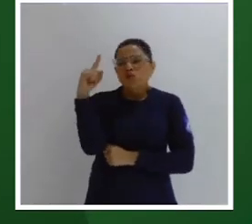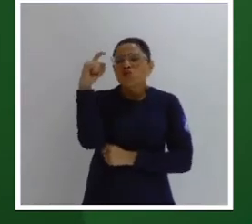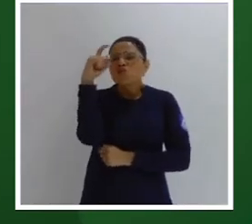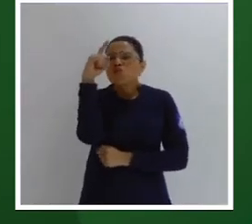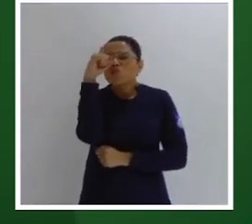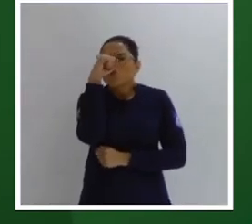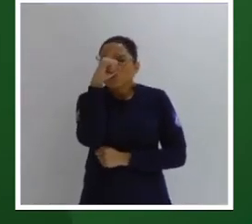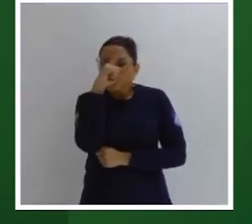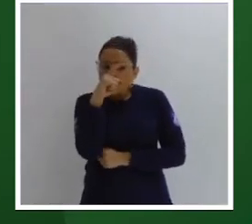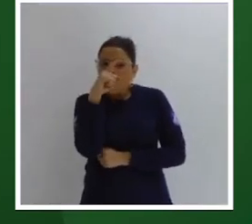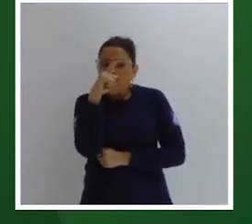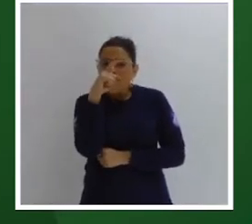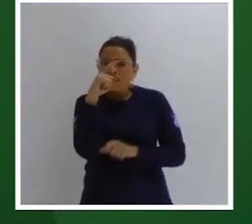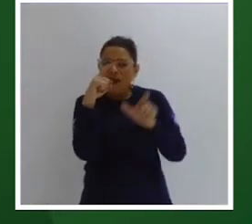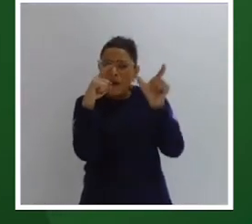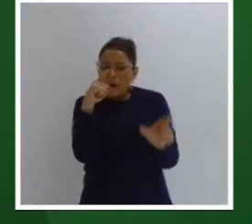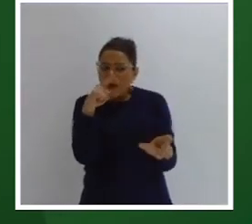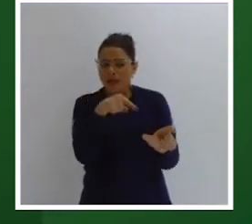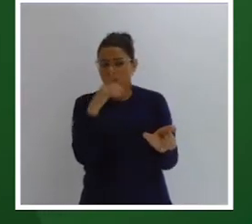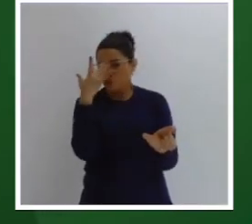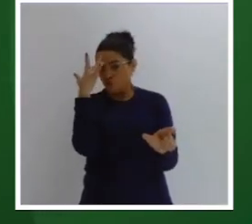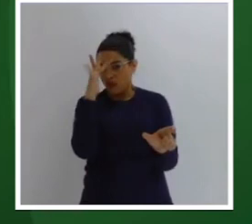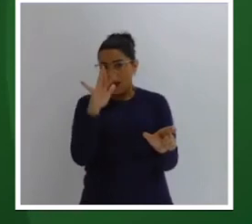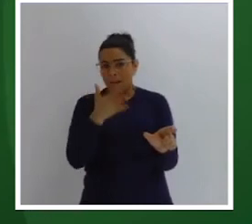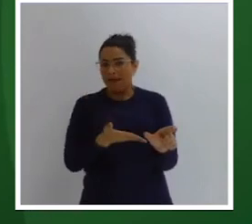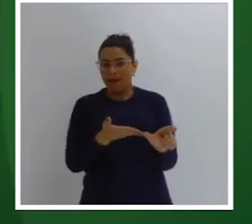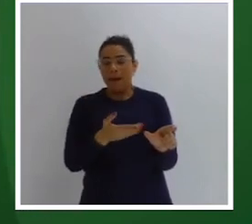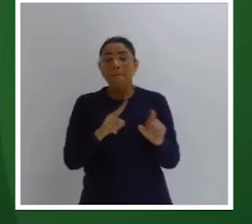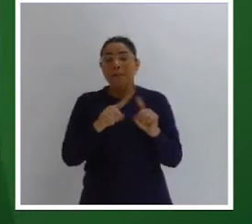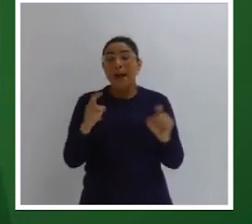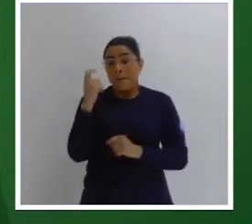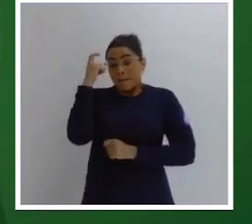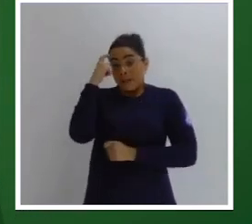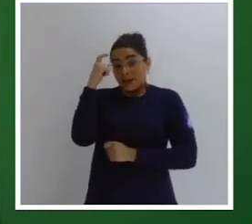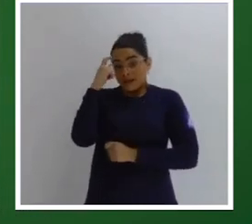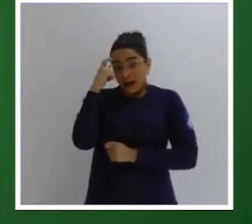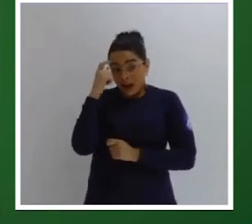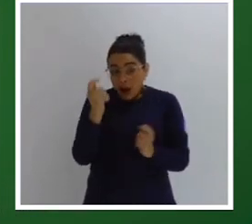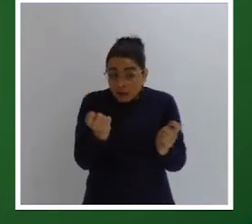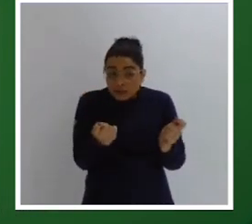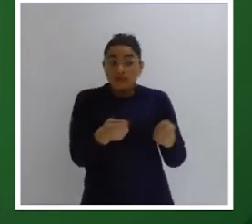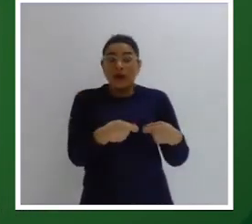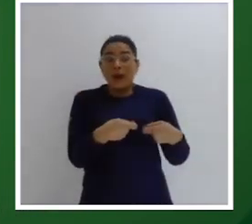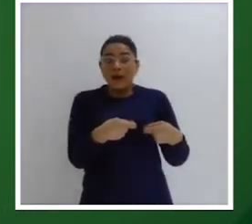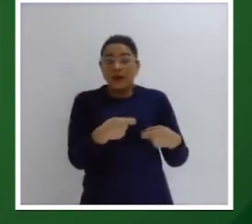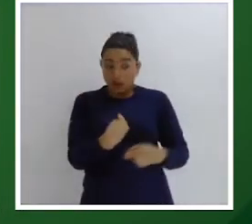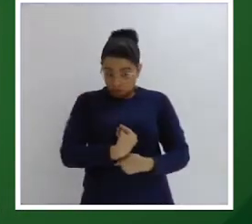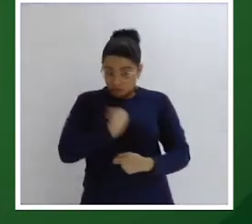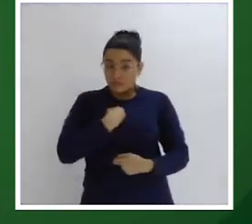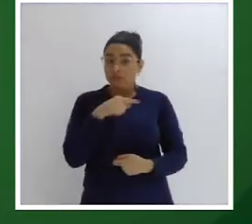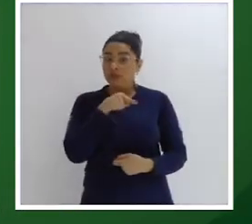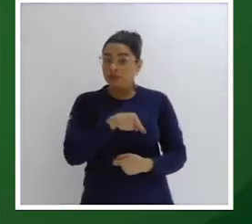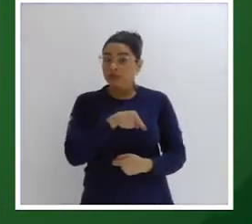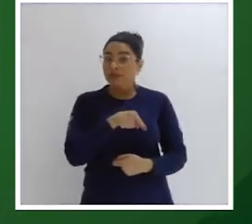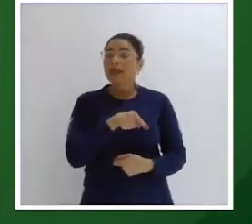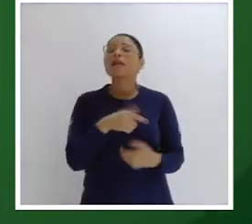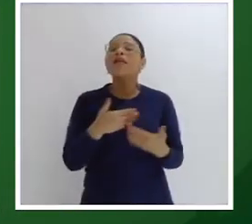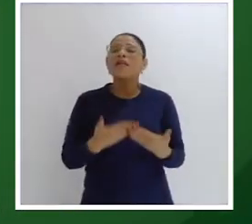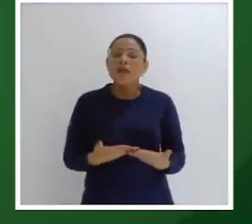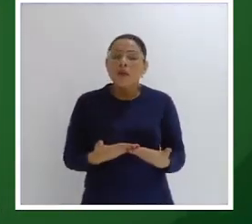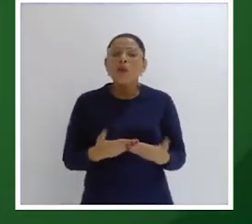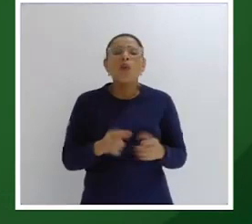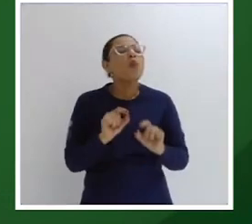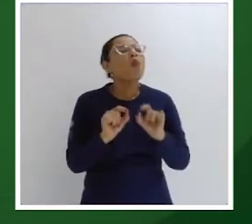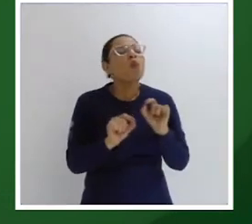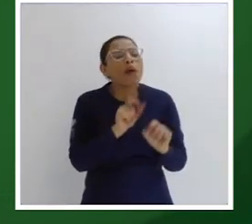né do que a criança não sabe a gente tem que pensar nas potencialidades Ou seja que meu aluno